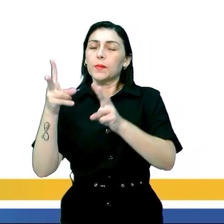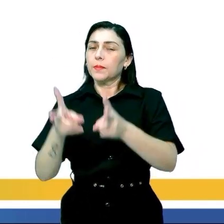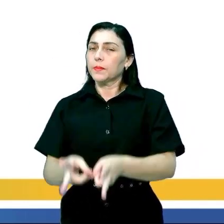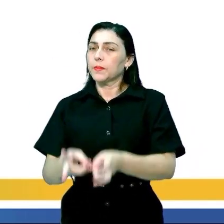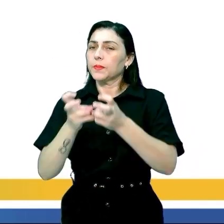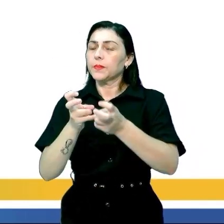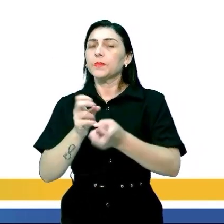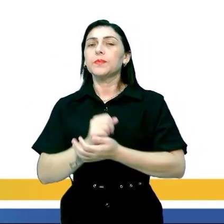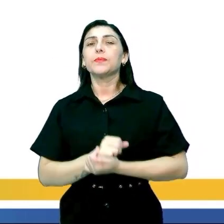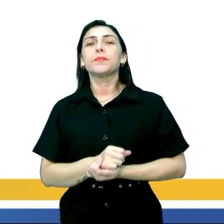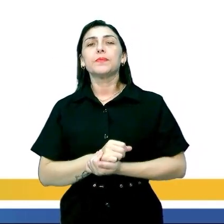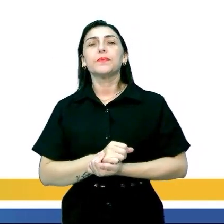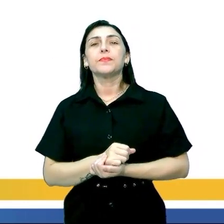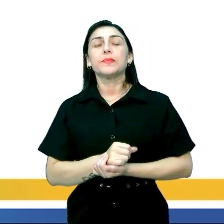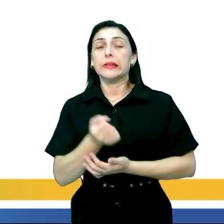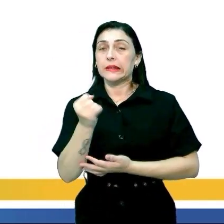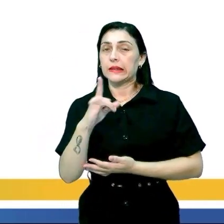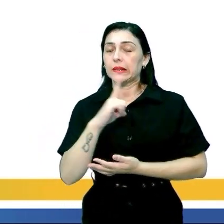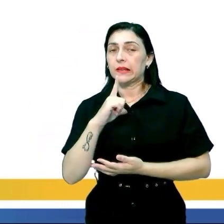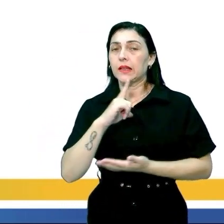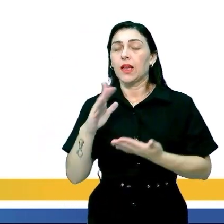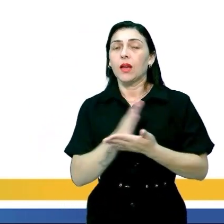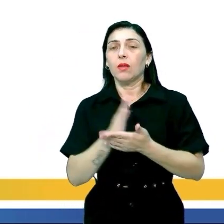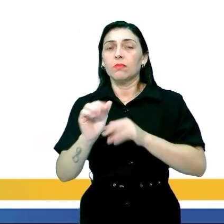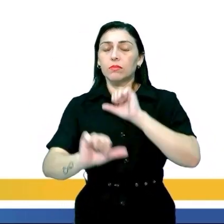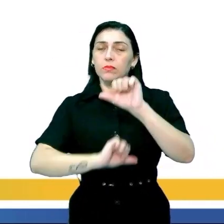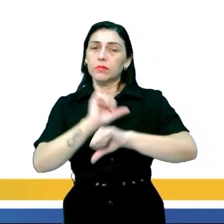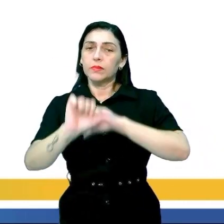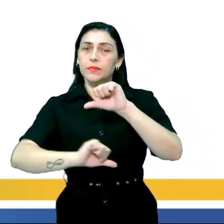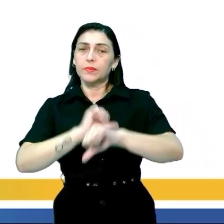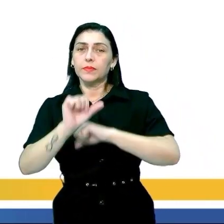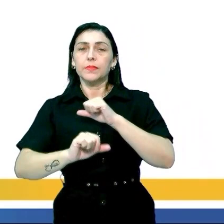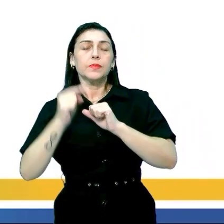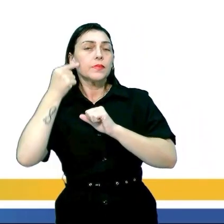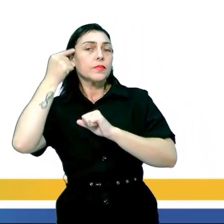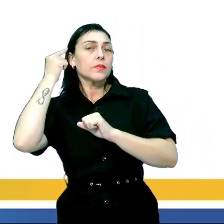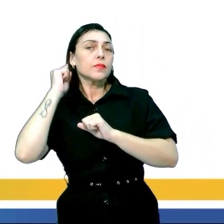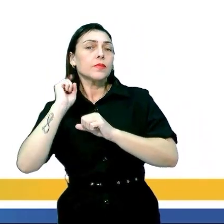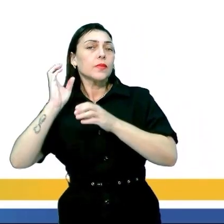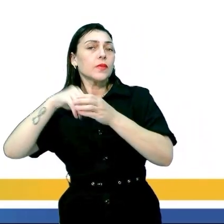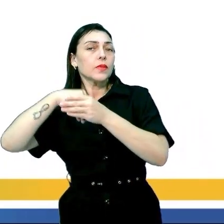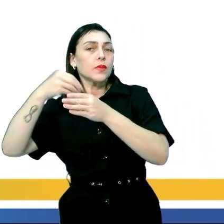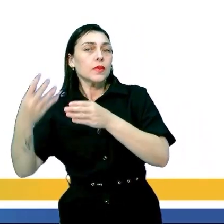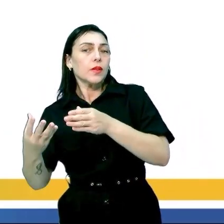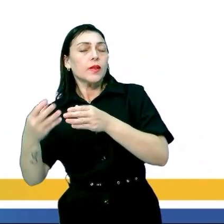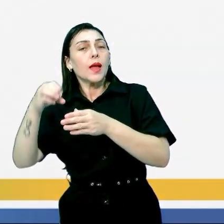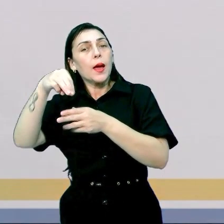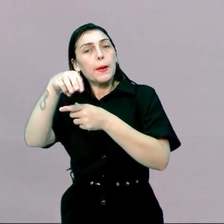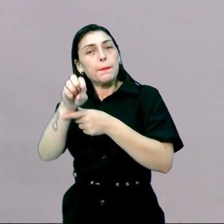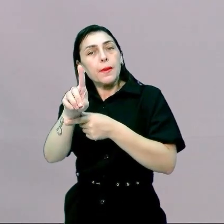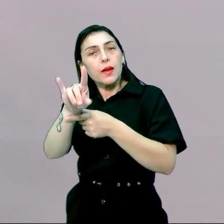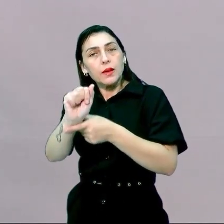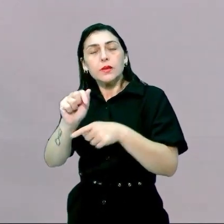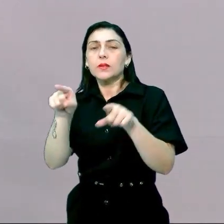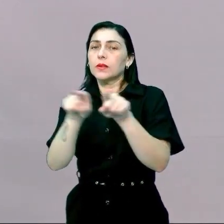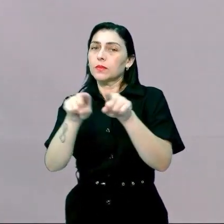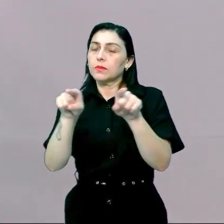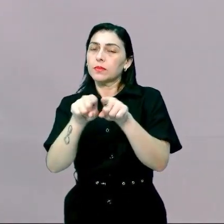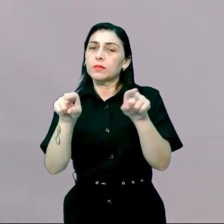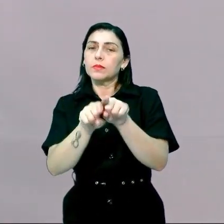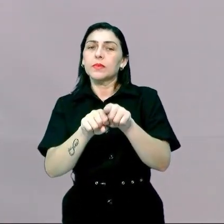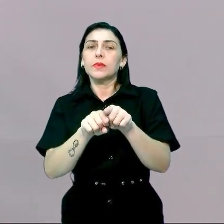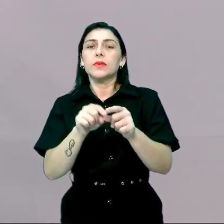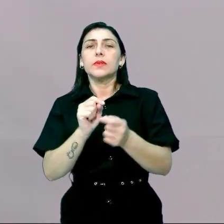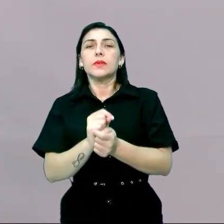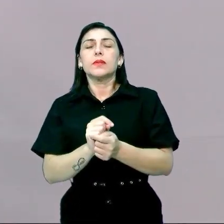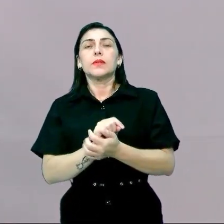aqui o seguinte. Se tiver alguma alterações na orelha externa e na orelha média, né, que não